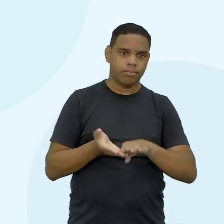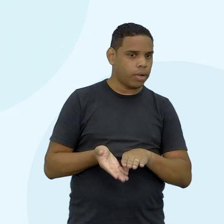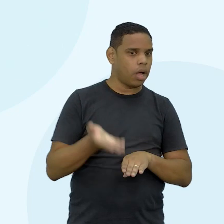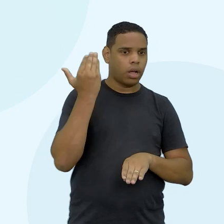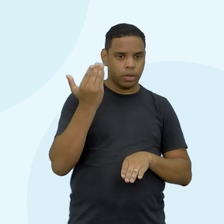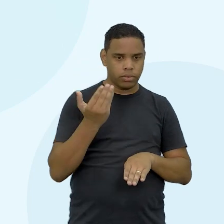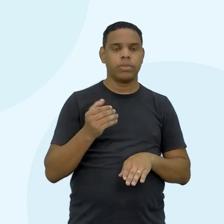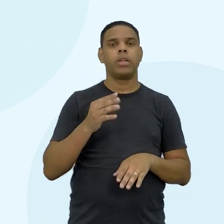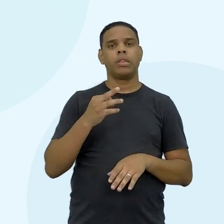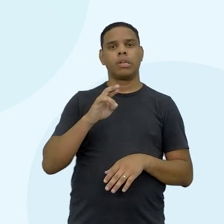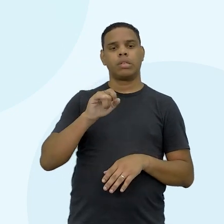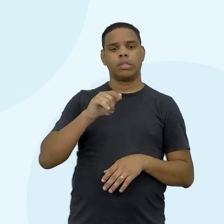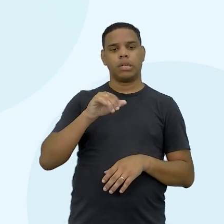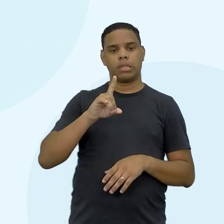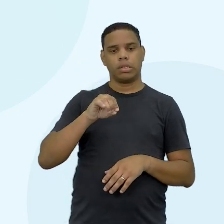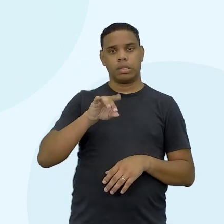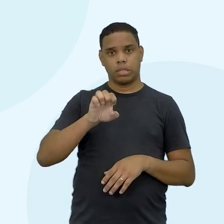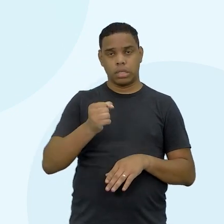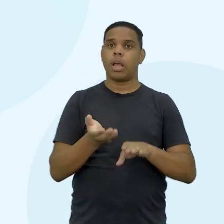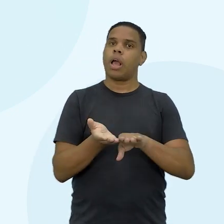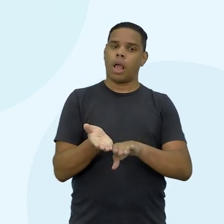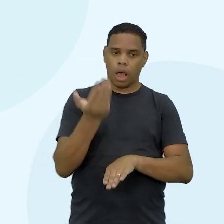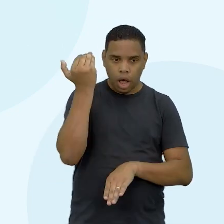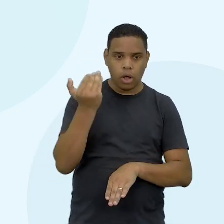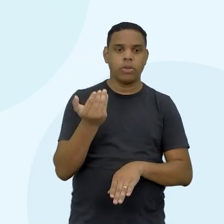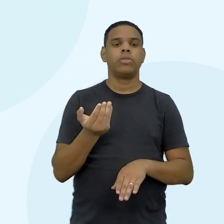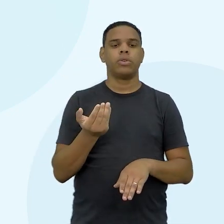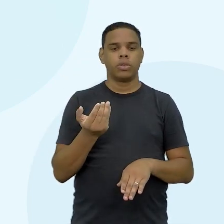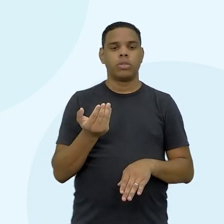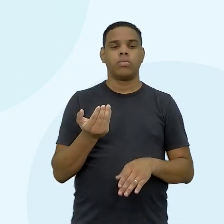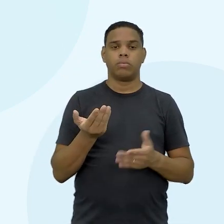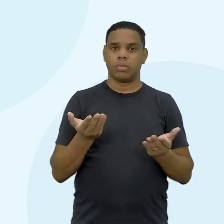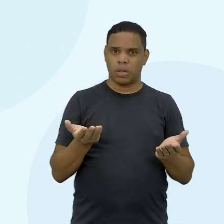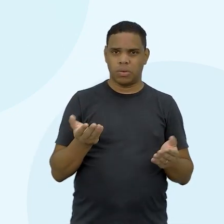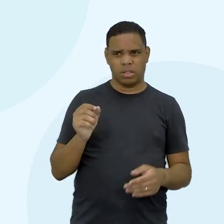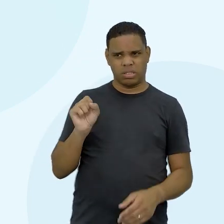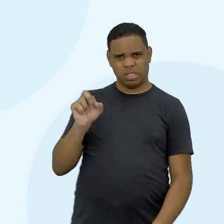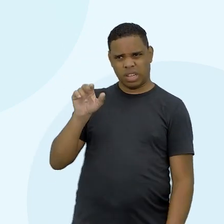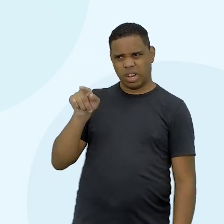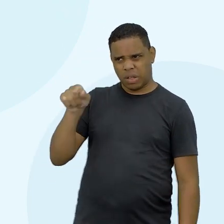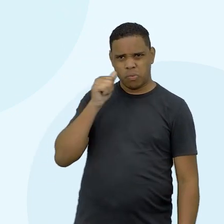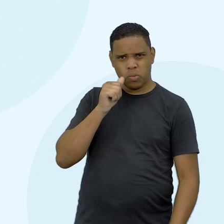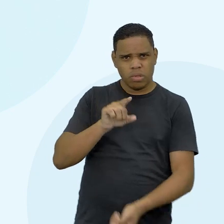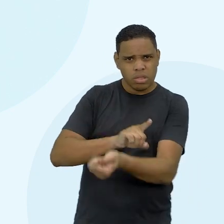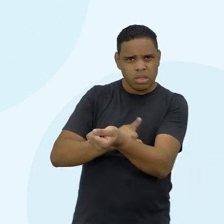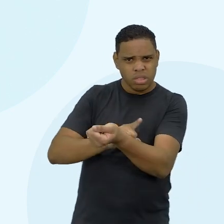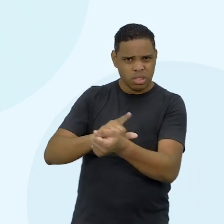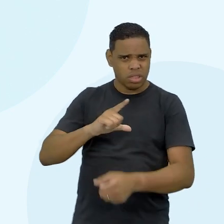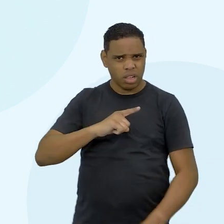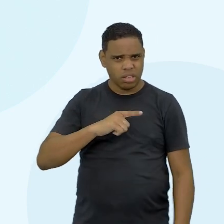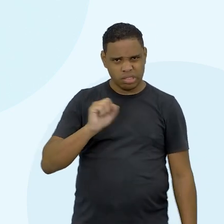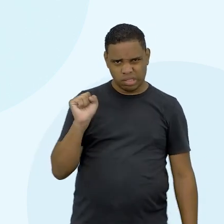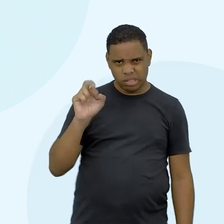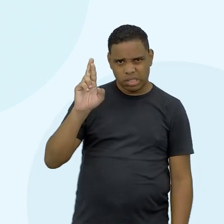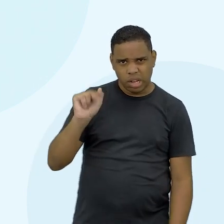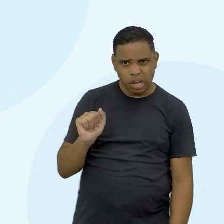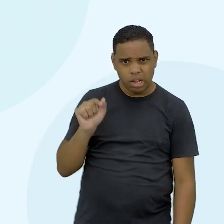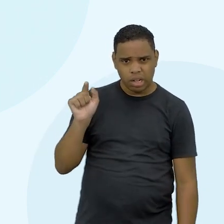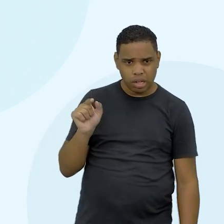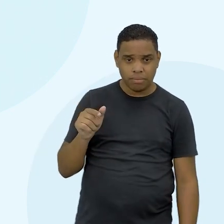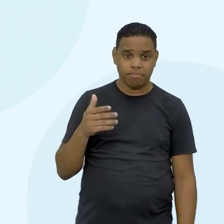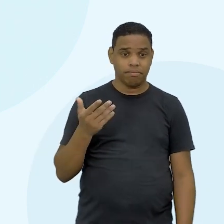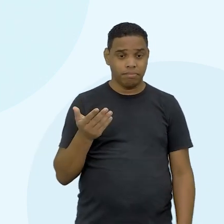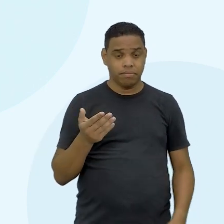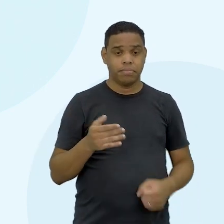triglicérides também, né? Agora, será que essa mulher aí, olha, tá com diabetes? Será? Né? Então,